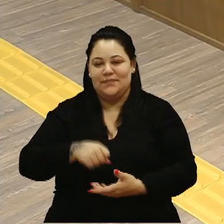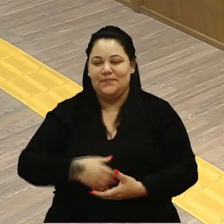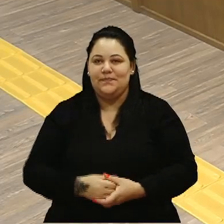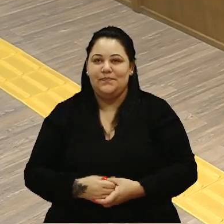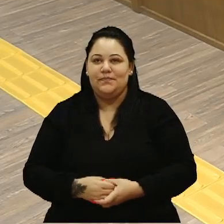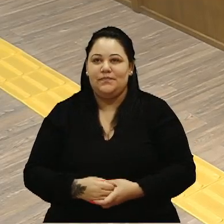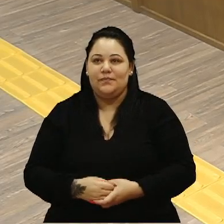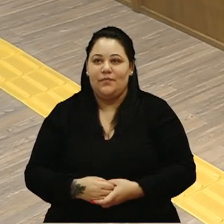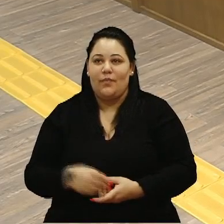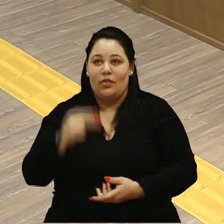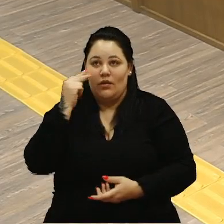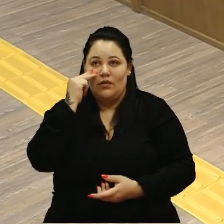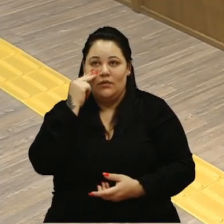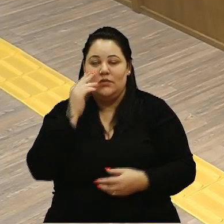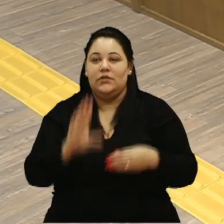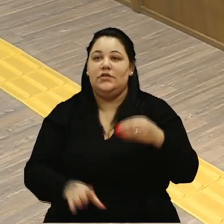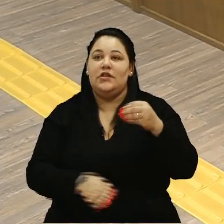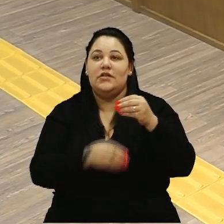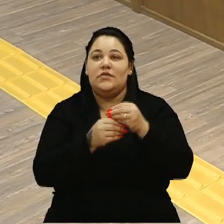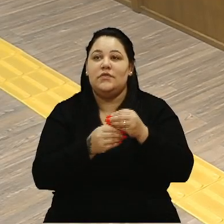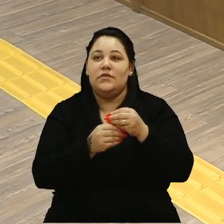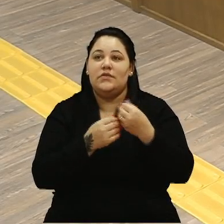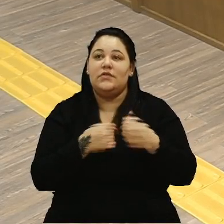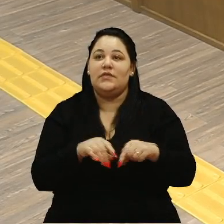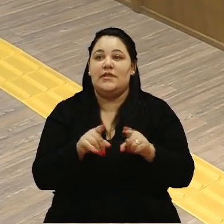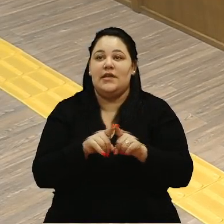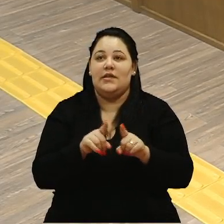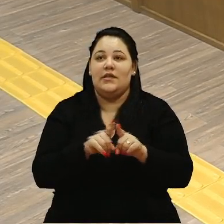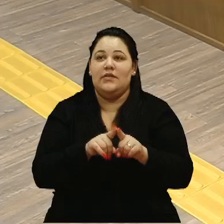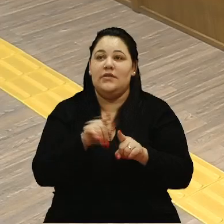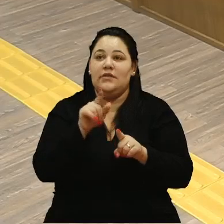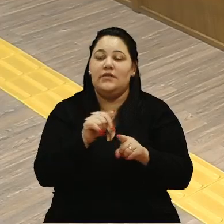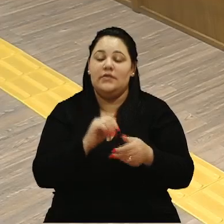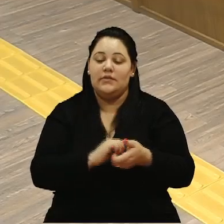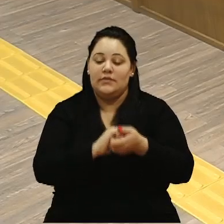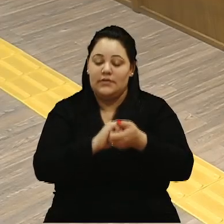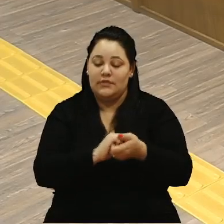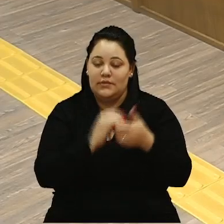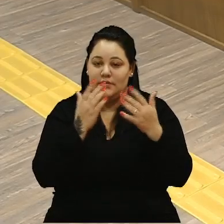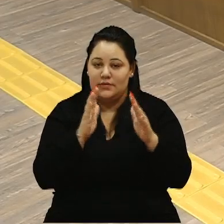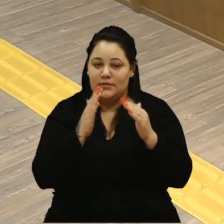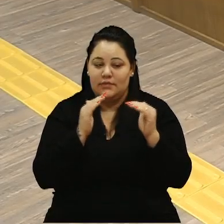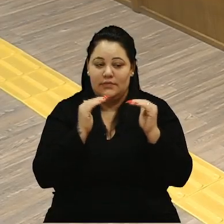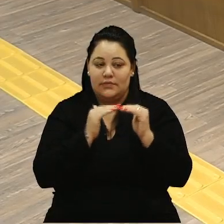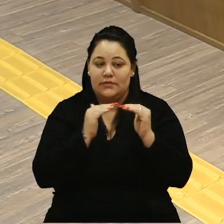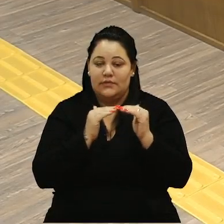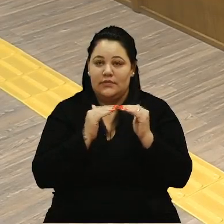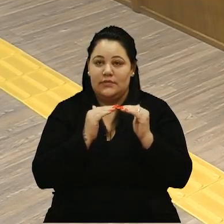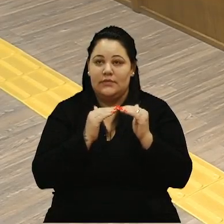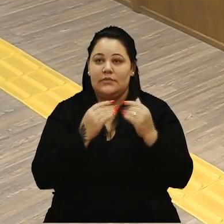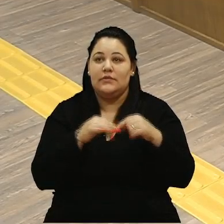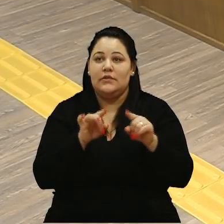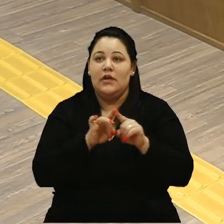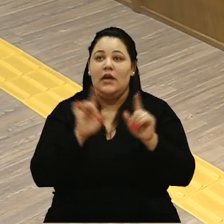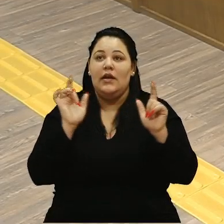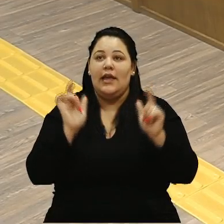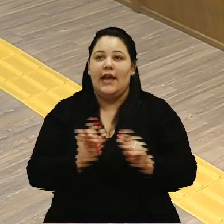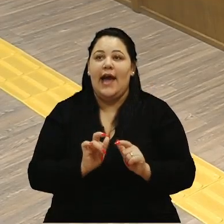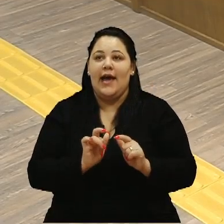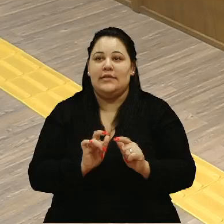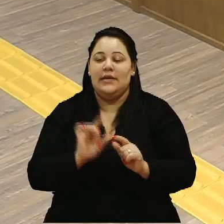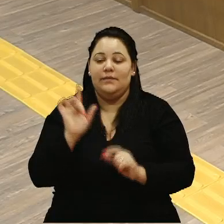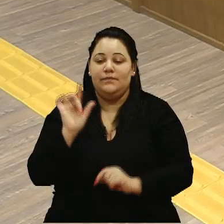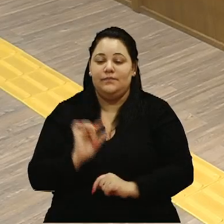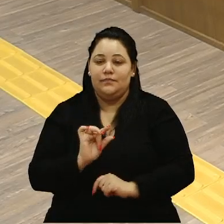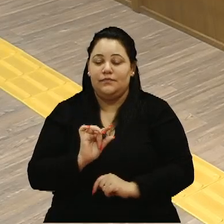Vereador Libardi, primeiramente, lhe parabenizar pela coerência, e o senhor já havia trazido em outro momento a sugestão de diminuirmos ali o prazo de licença.